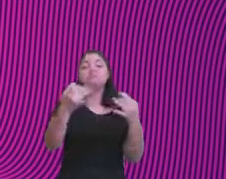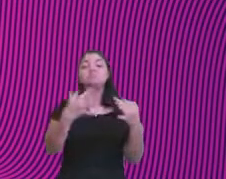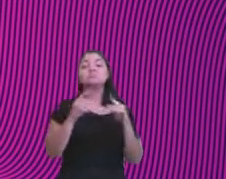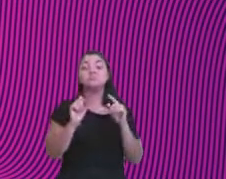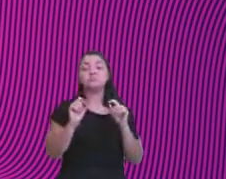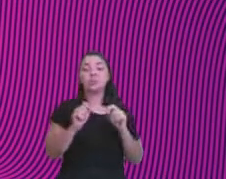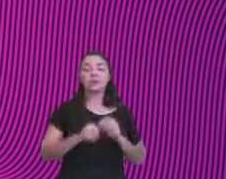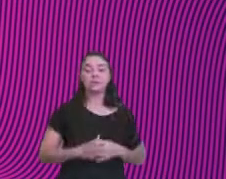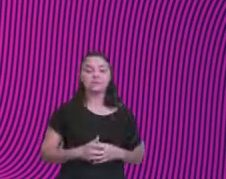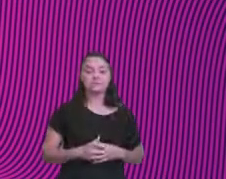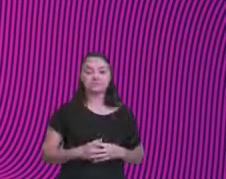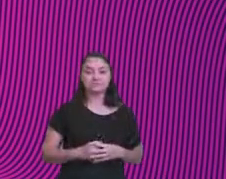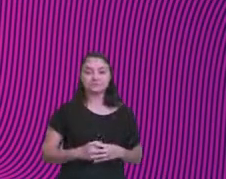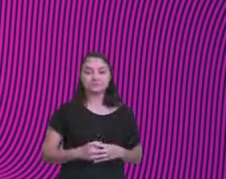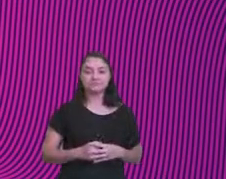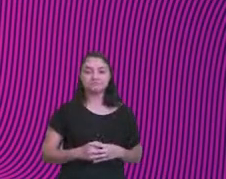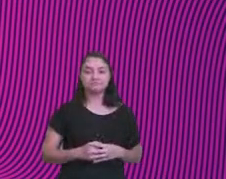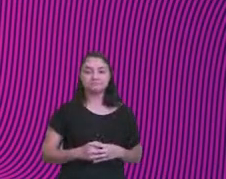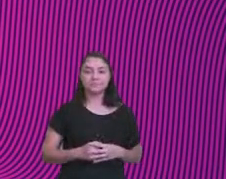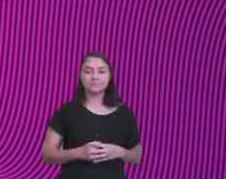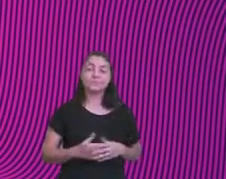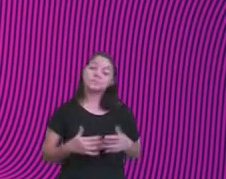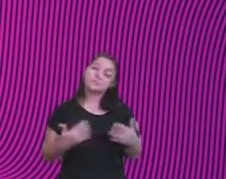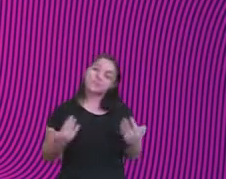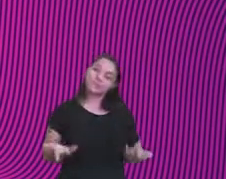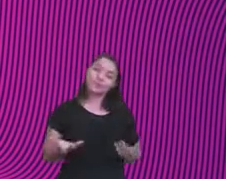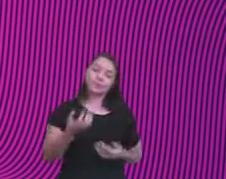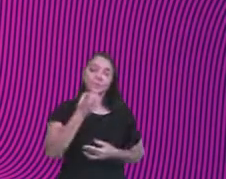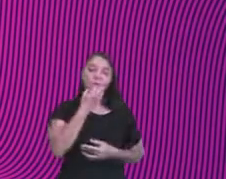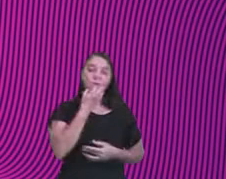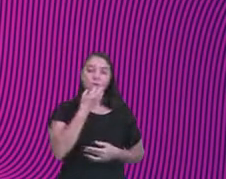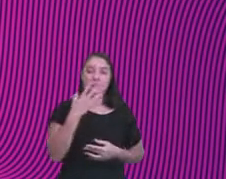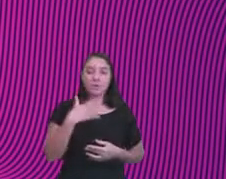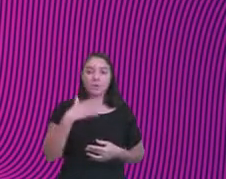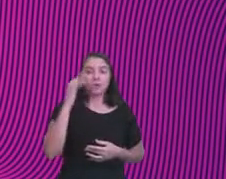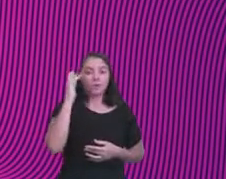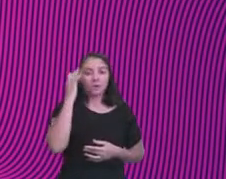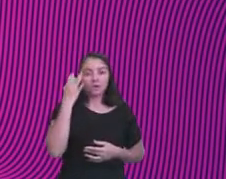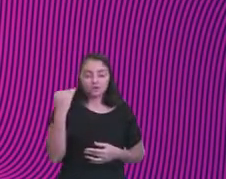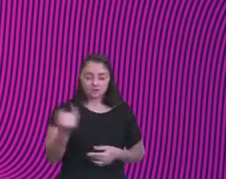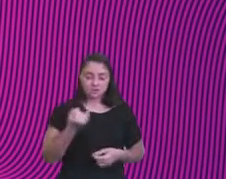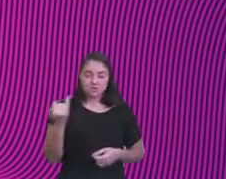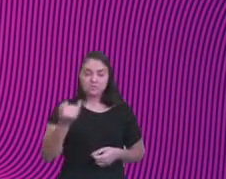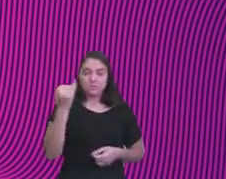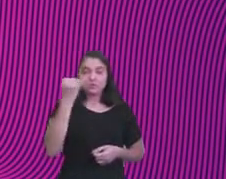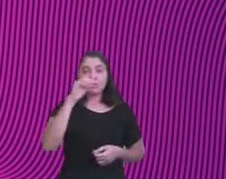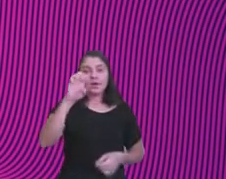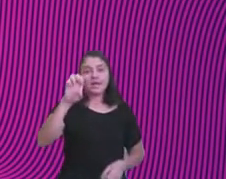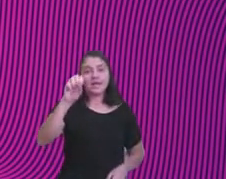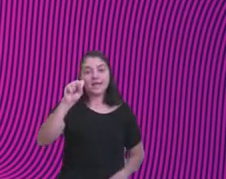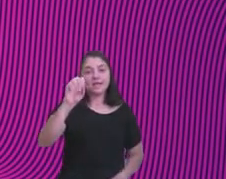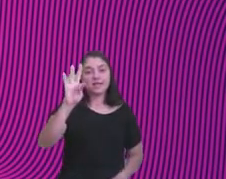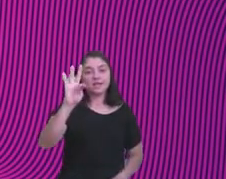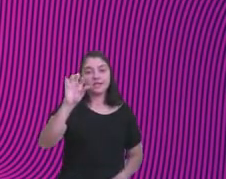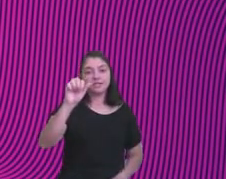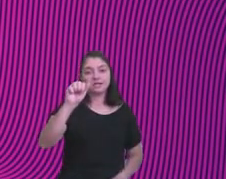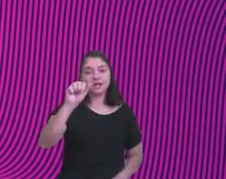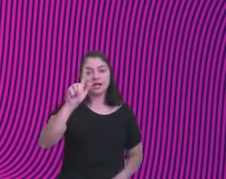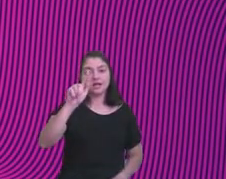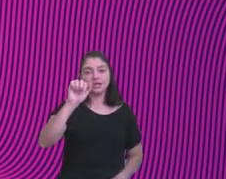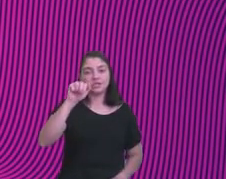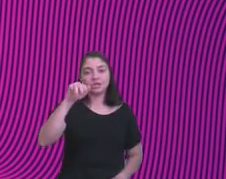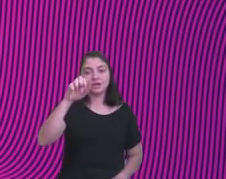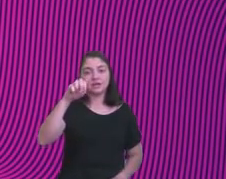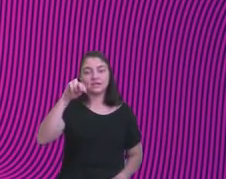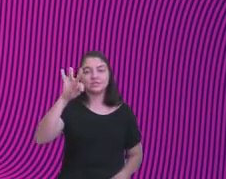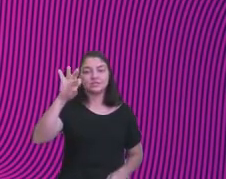Bom, Ana, eu acho que importante um estagiamento bem adequado, né? Então, uma ressonância magnética